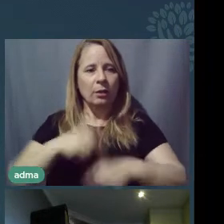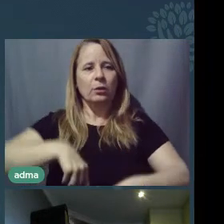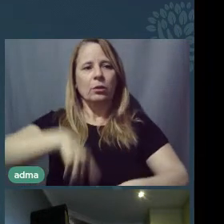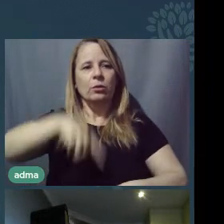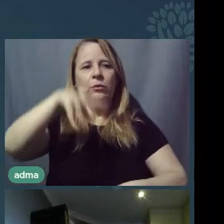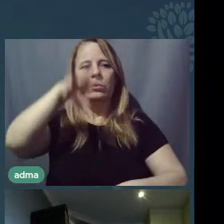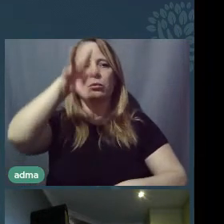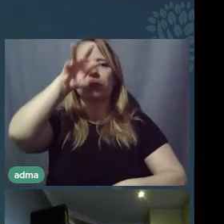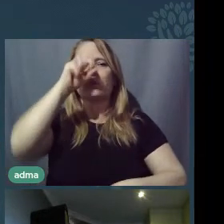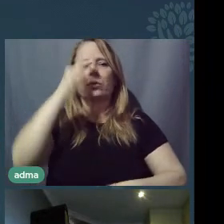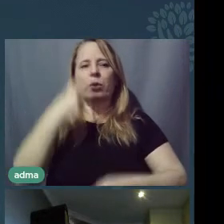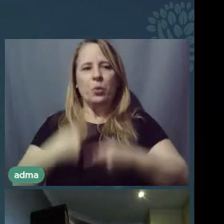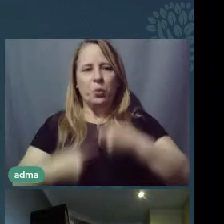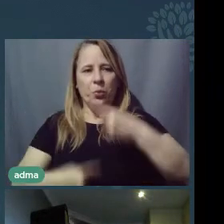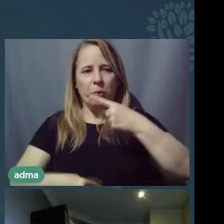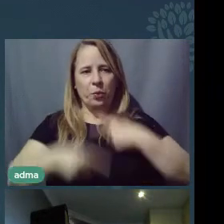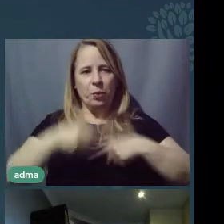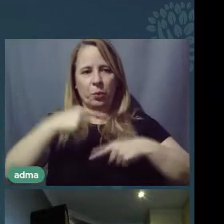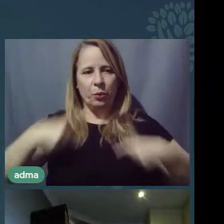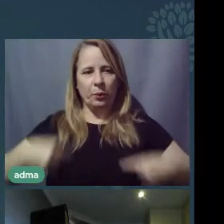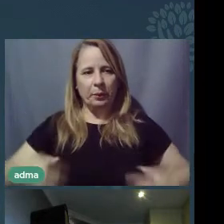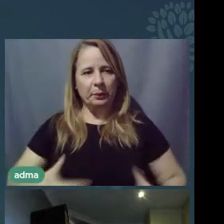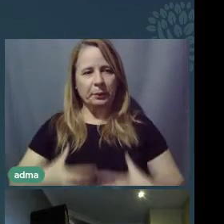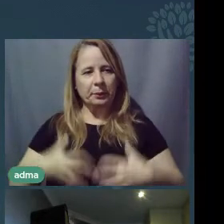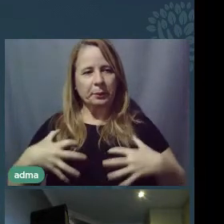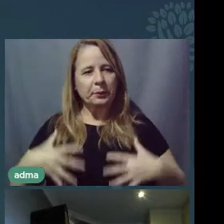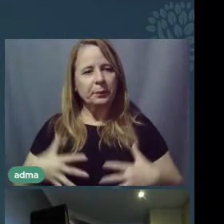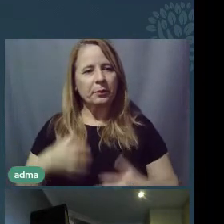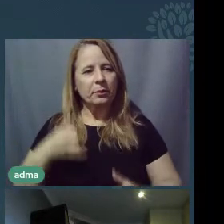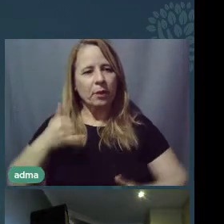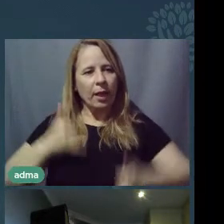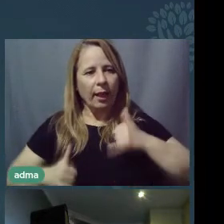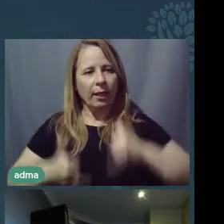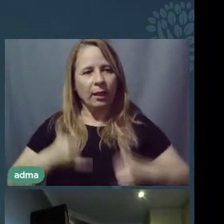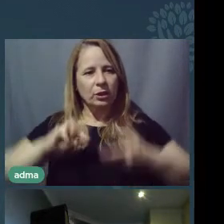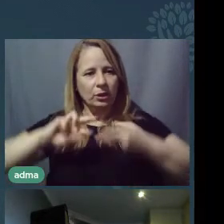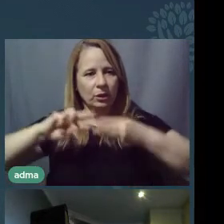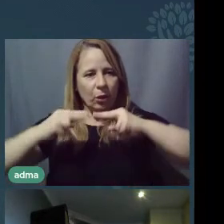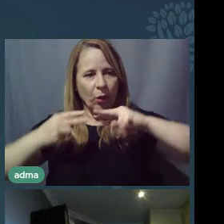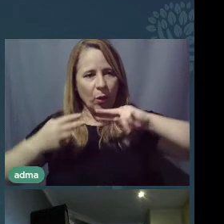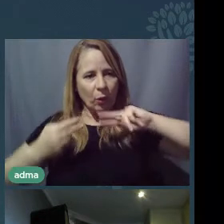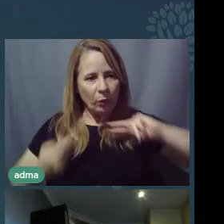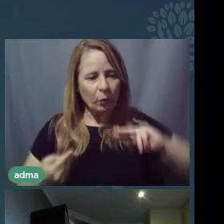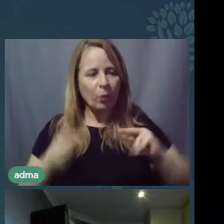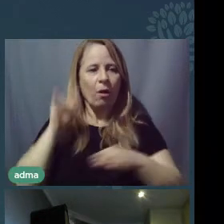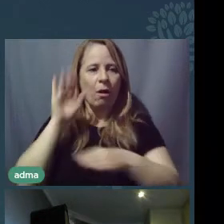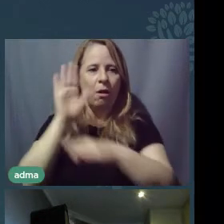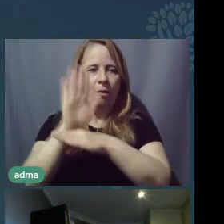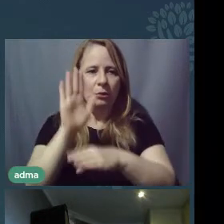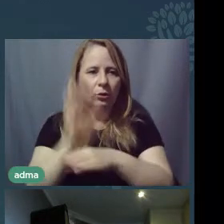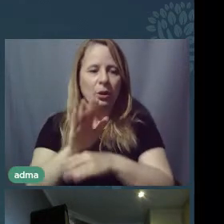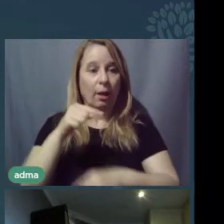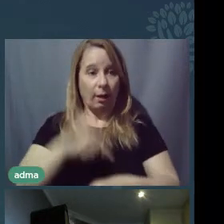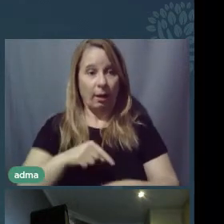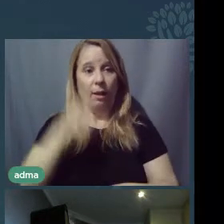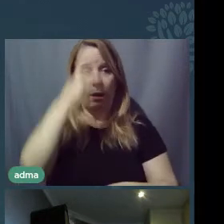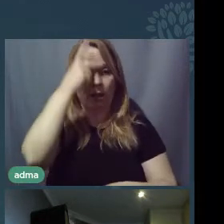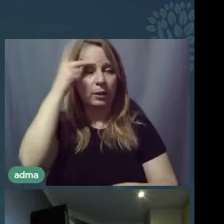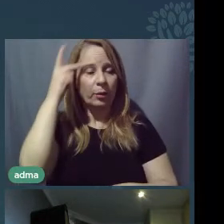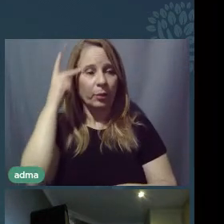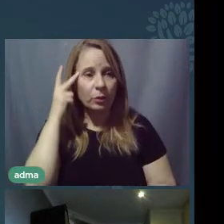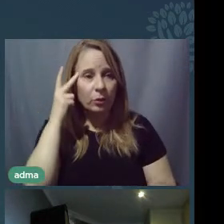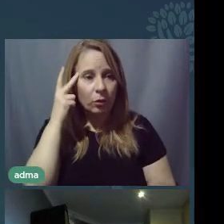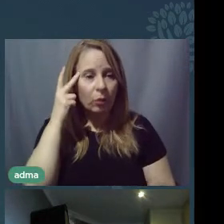para que haja uma redução do gasto energético muscular e a evolução desse paciente para o suporte